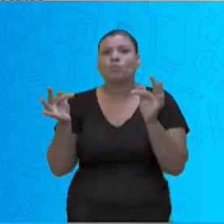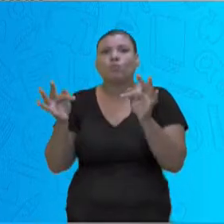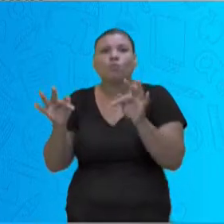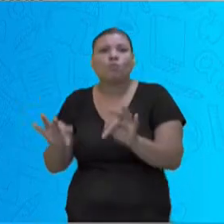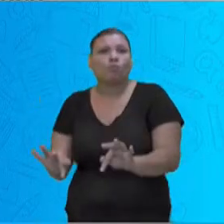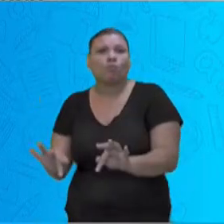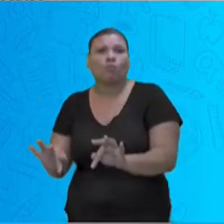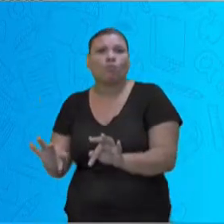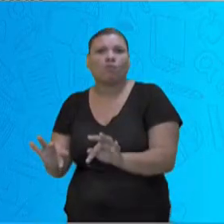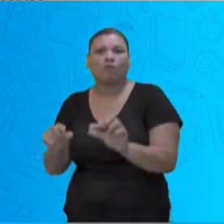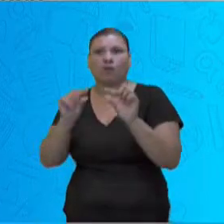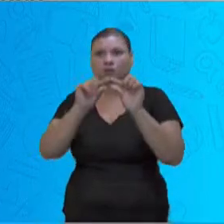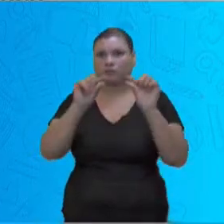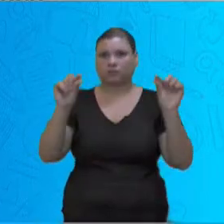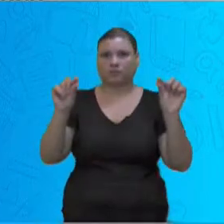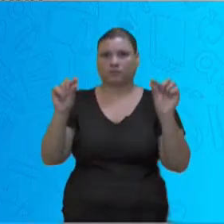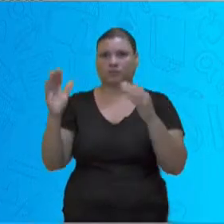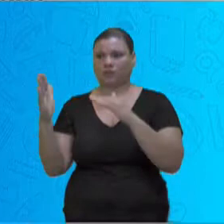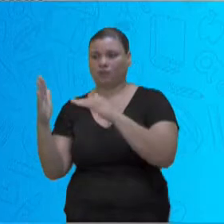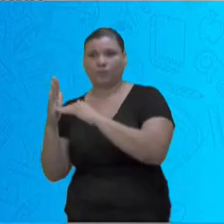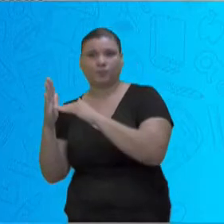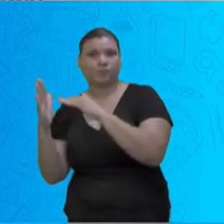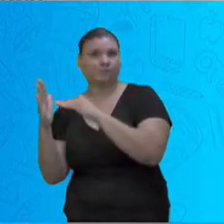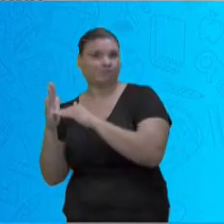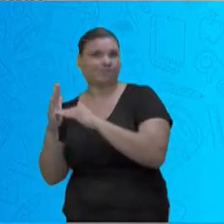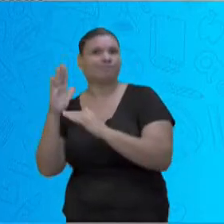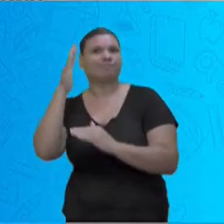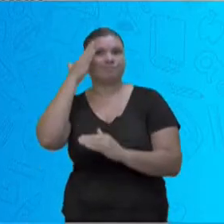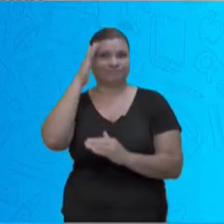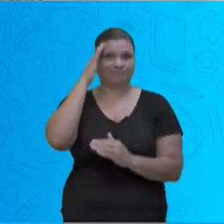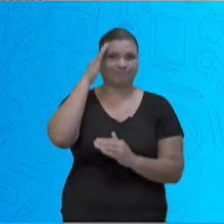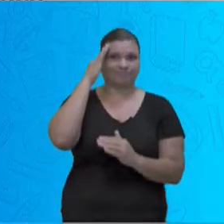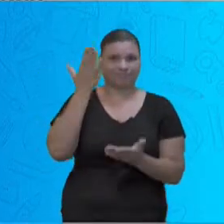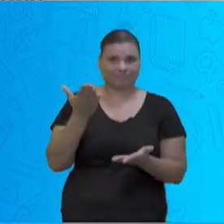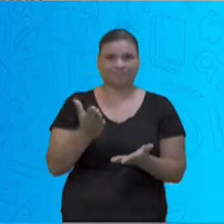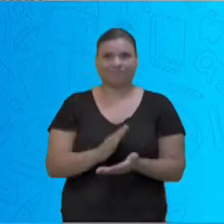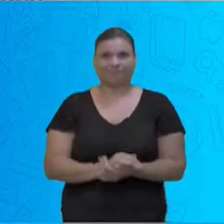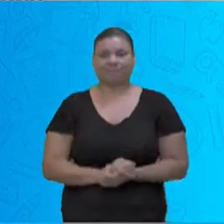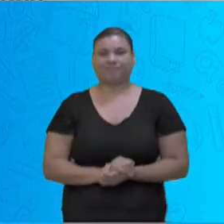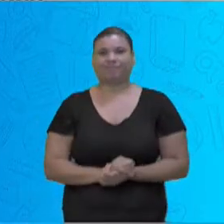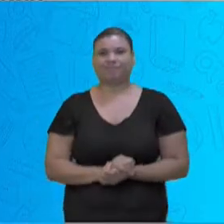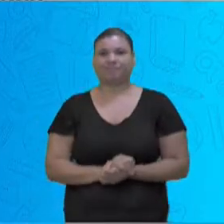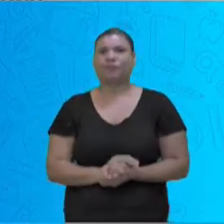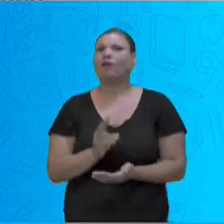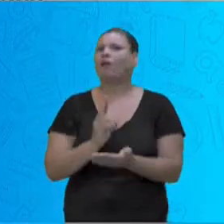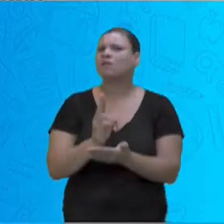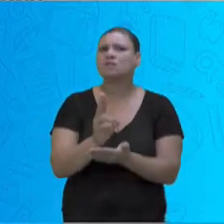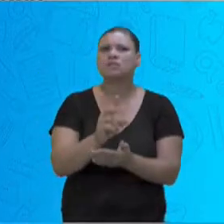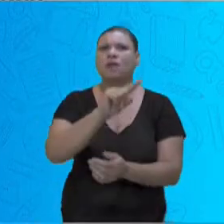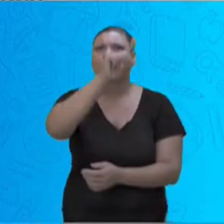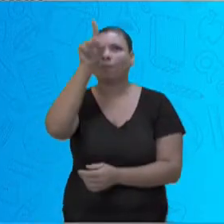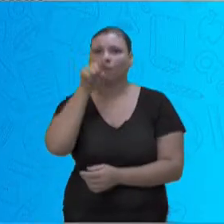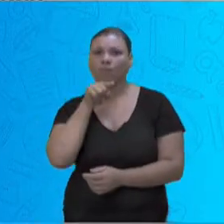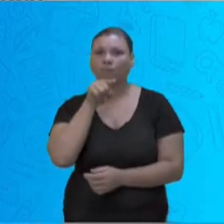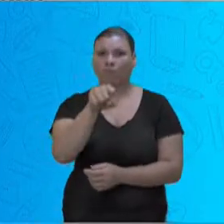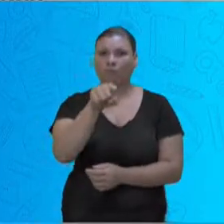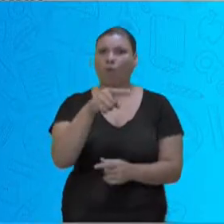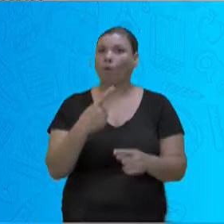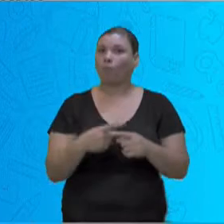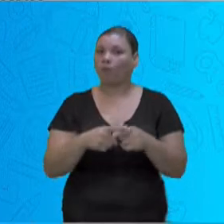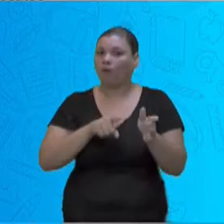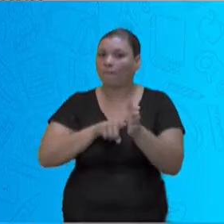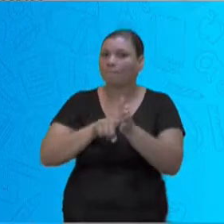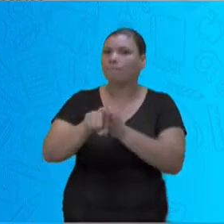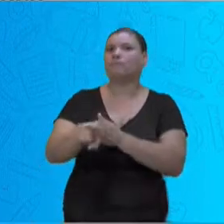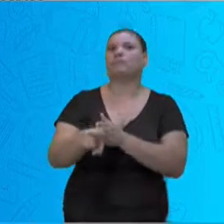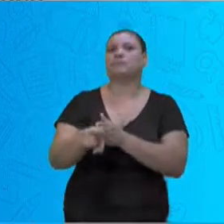final, no final da interrogativa. Então, o verbo to be vem no primeiro